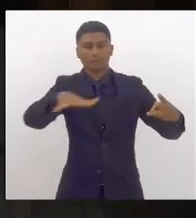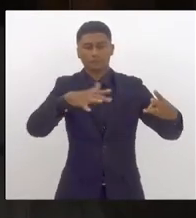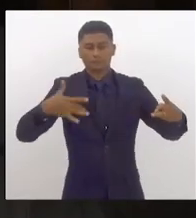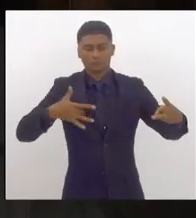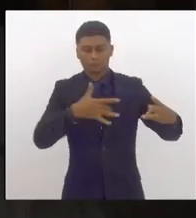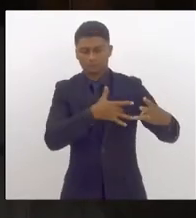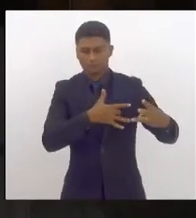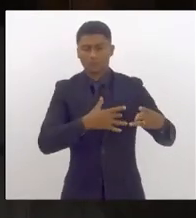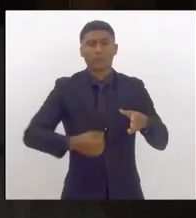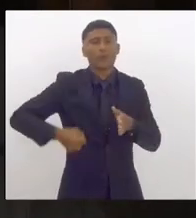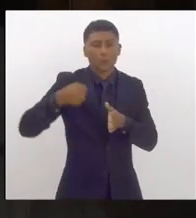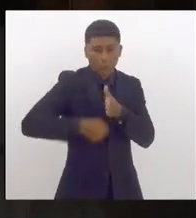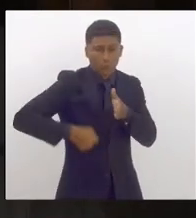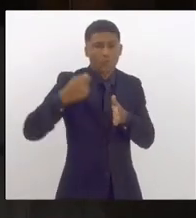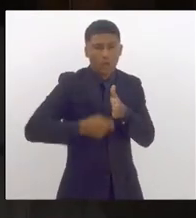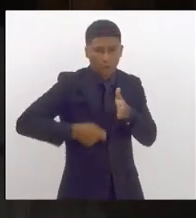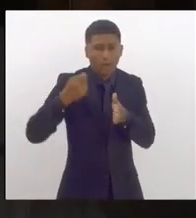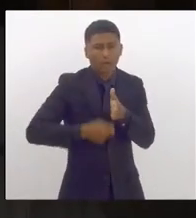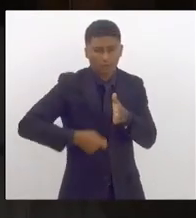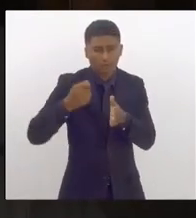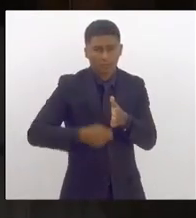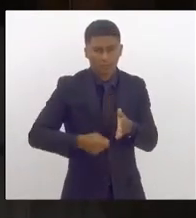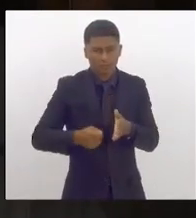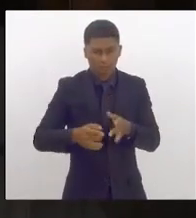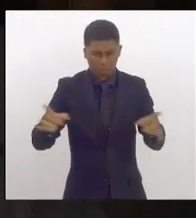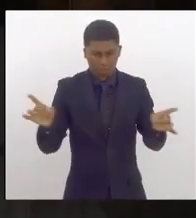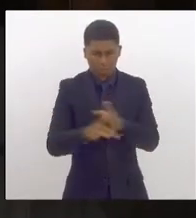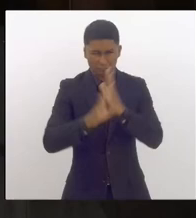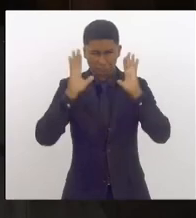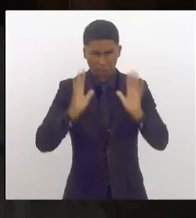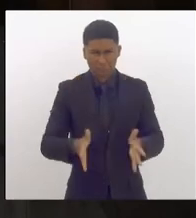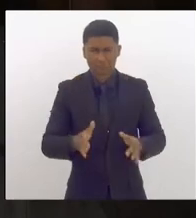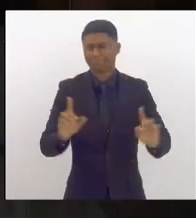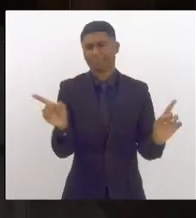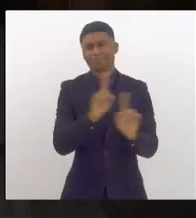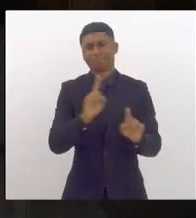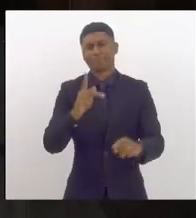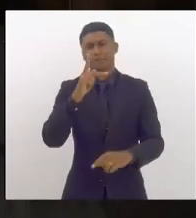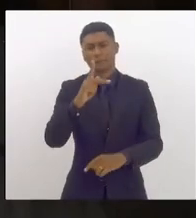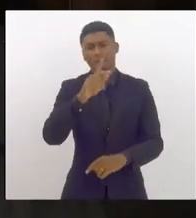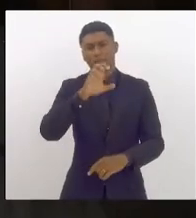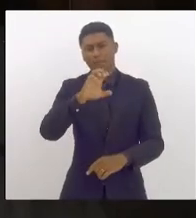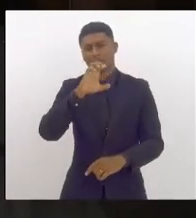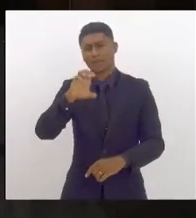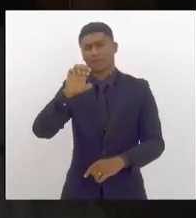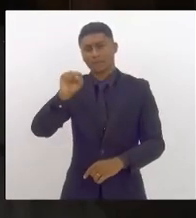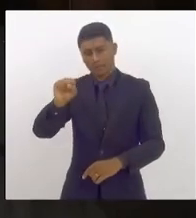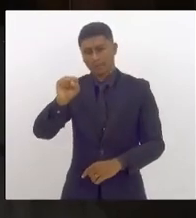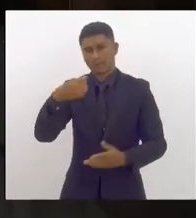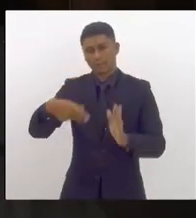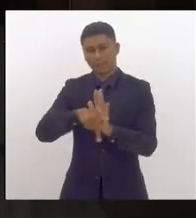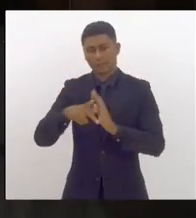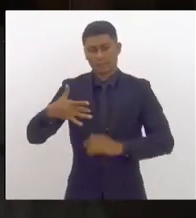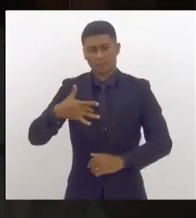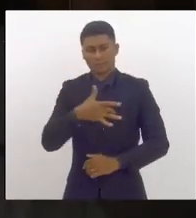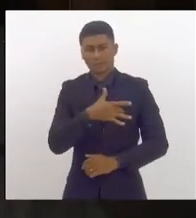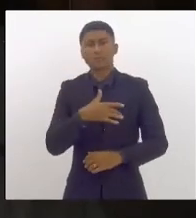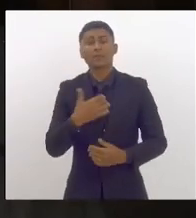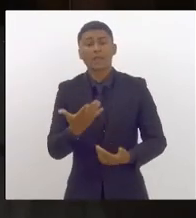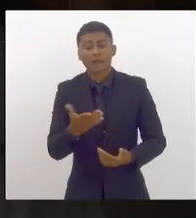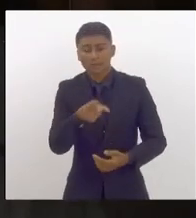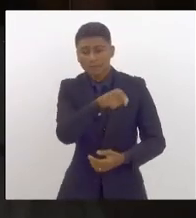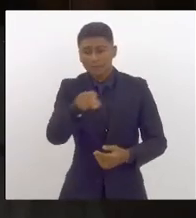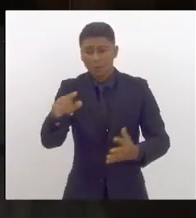incompleta ainda não tem nada não concluída do pccs da Saúde Onde está o adicional de